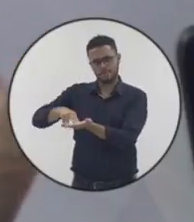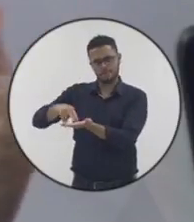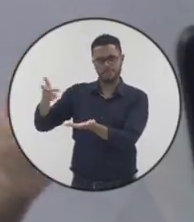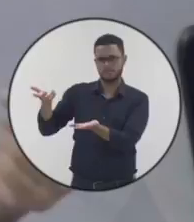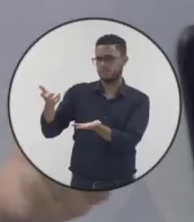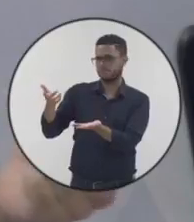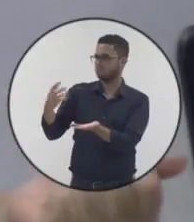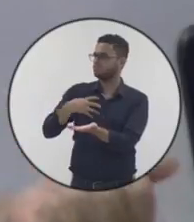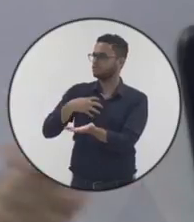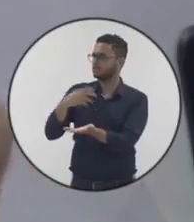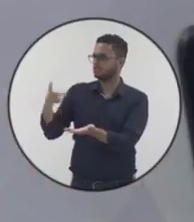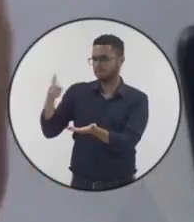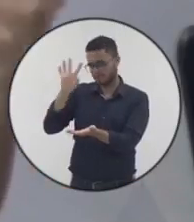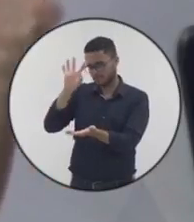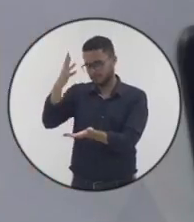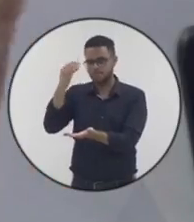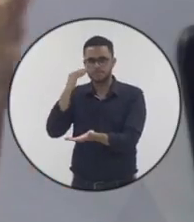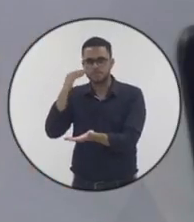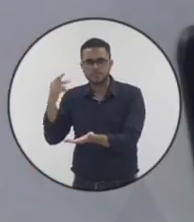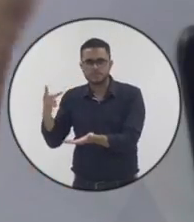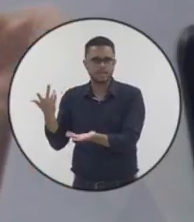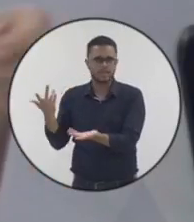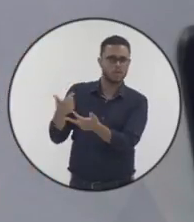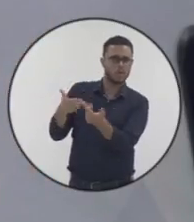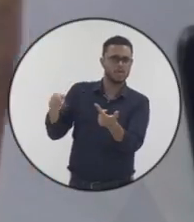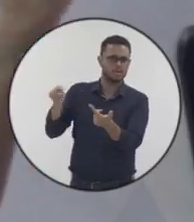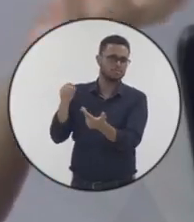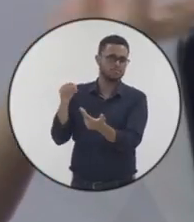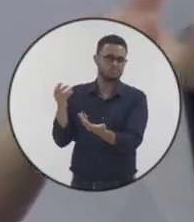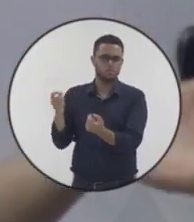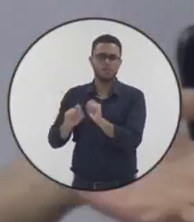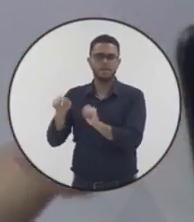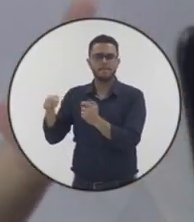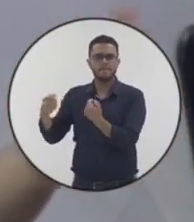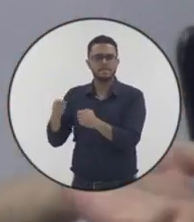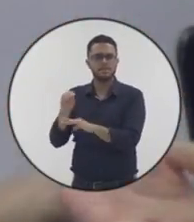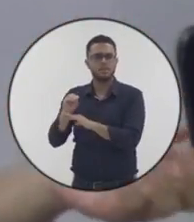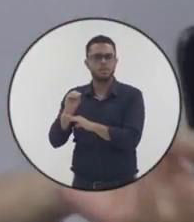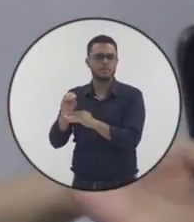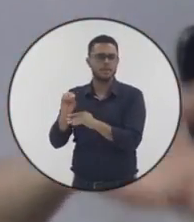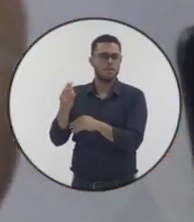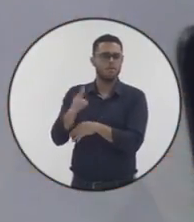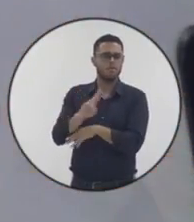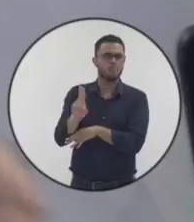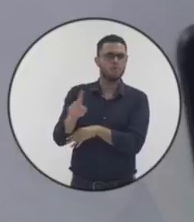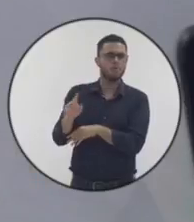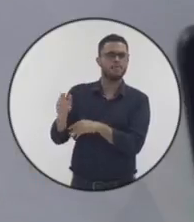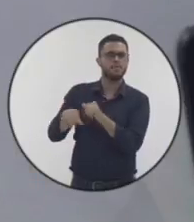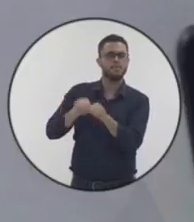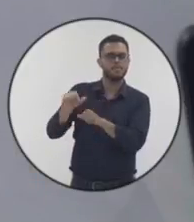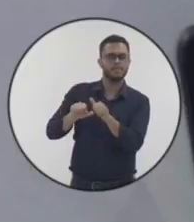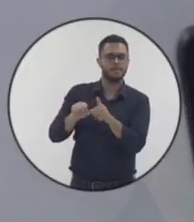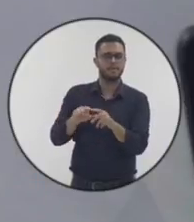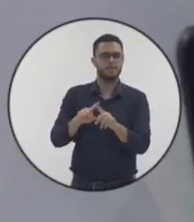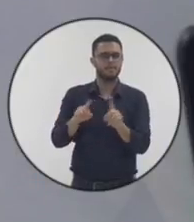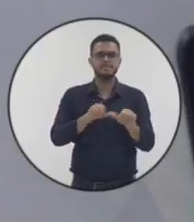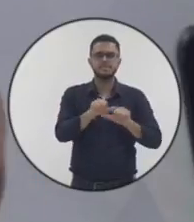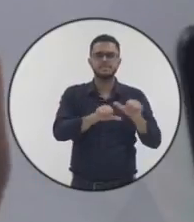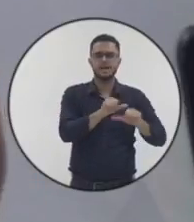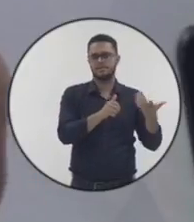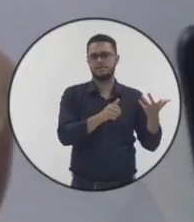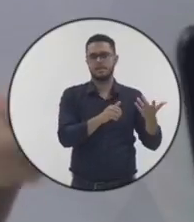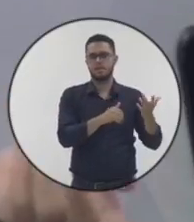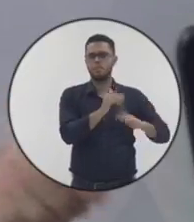suas necessidades de... enfim, de cuidado, de mudanças do próprio nome, sem a chancela do profissional